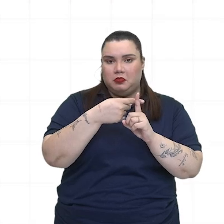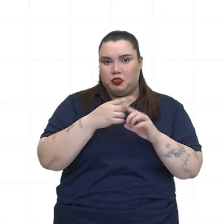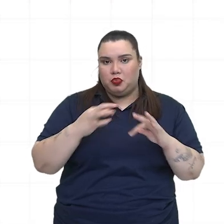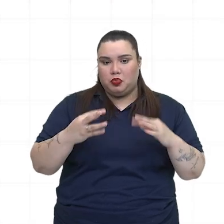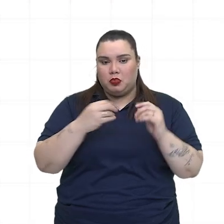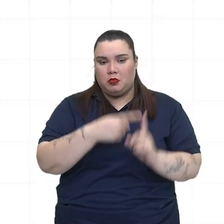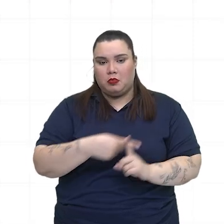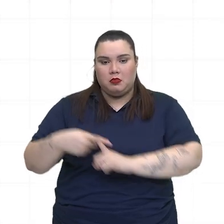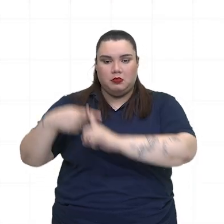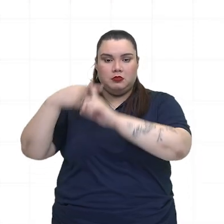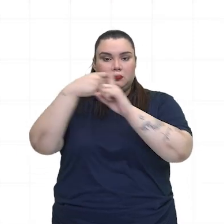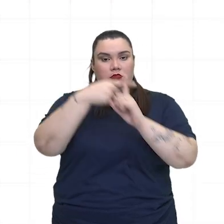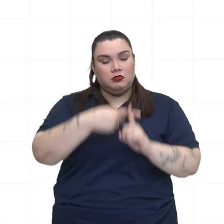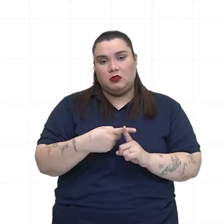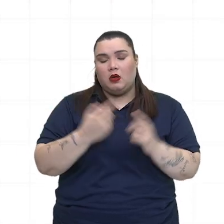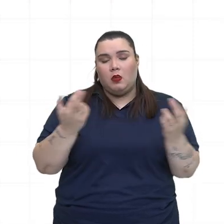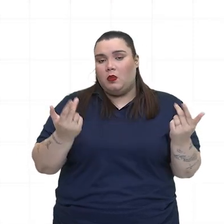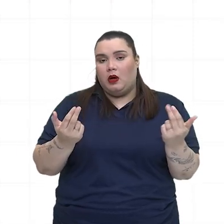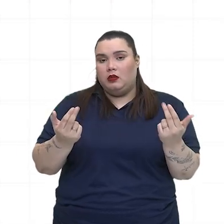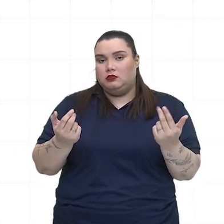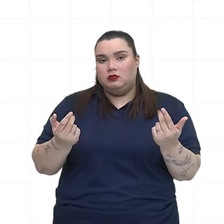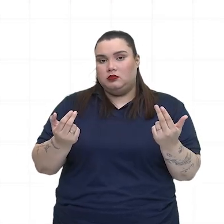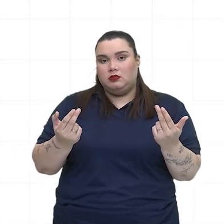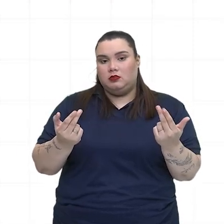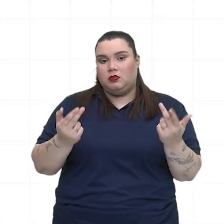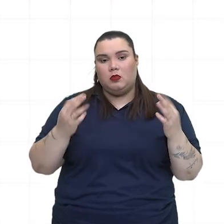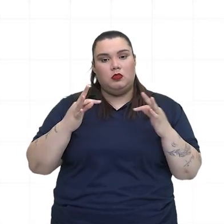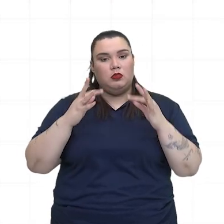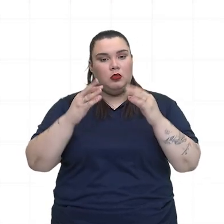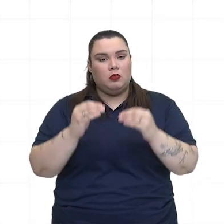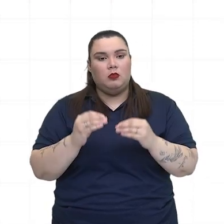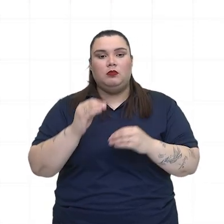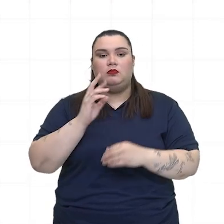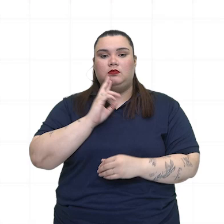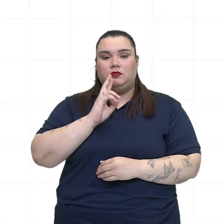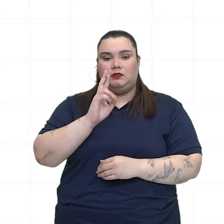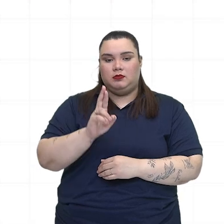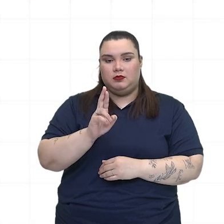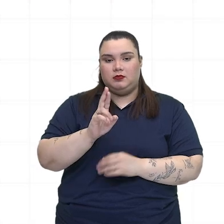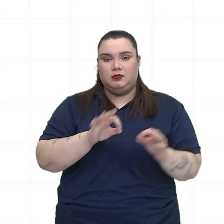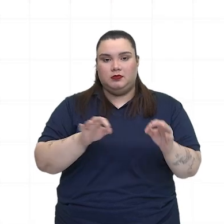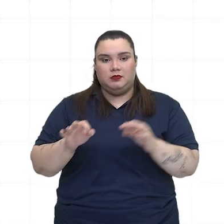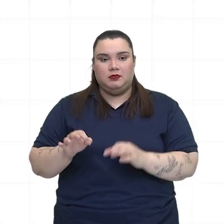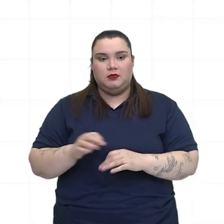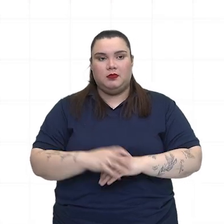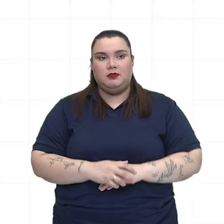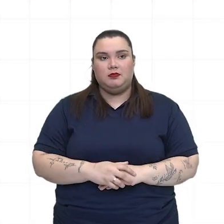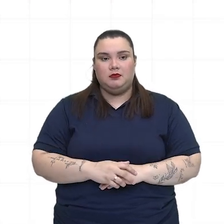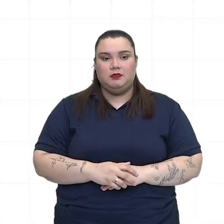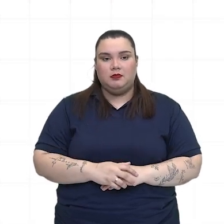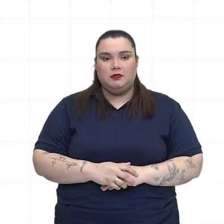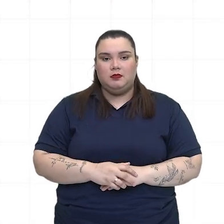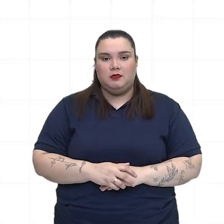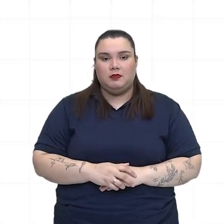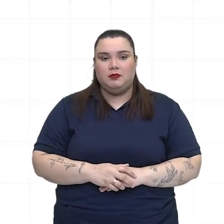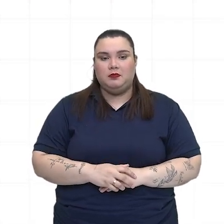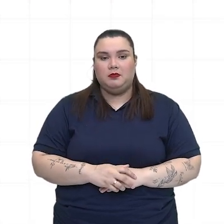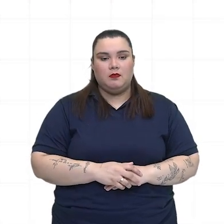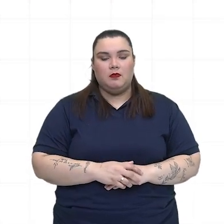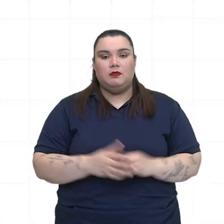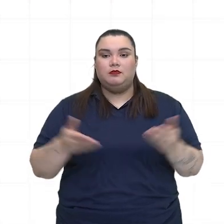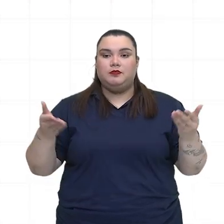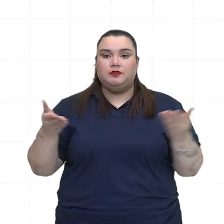e somo com esse daqui. Gente, é a mesma coisa. Tudo vai cair nessa expressão aqui, tá? Muito